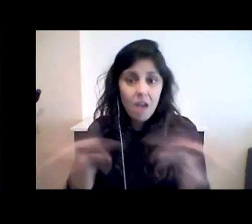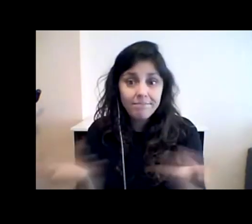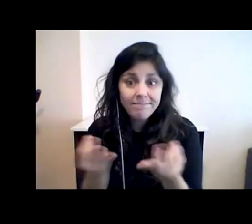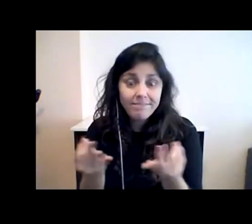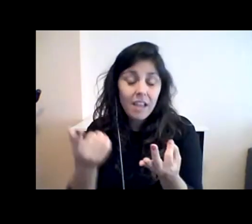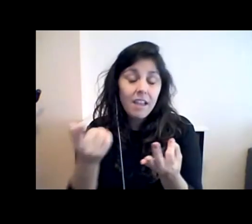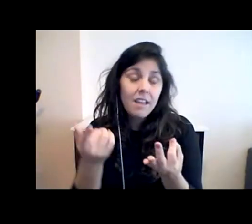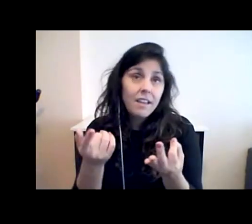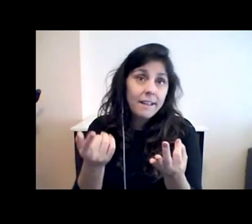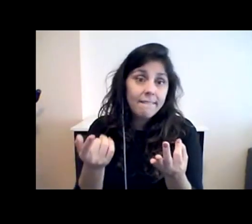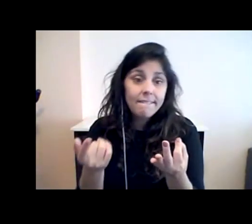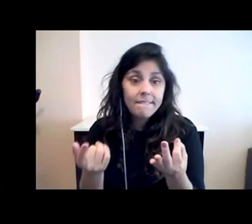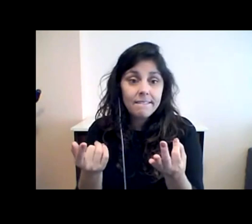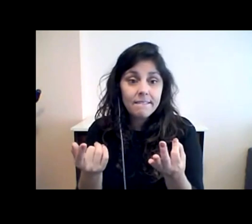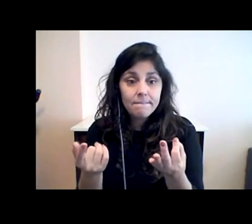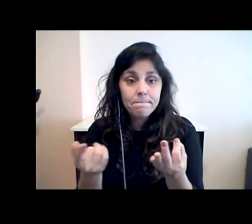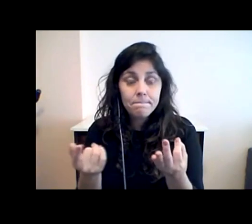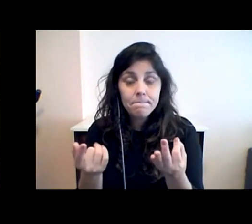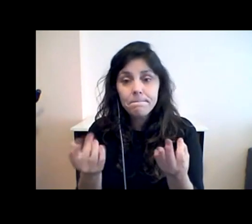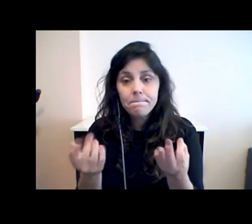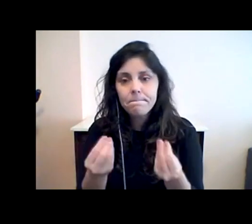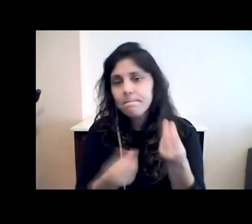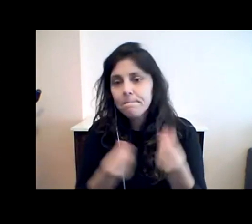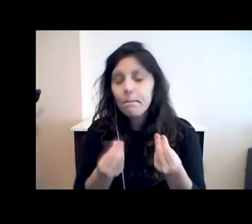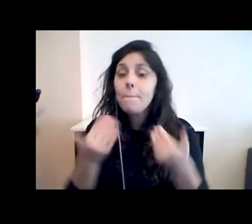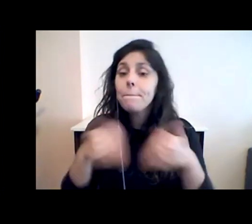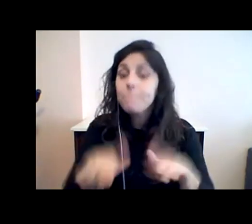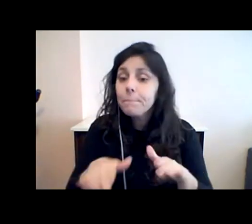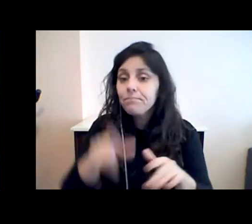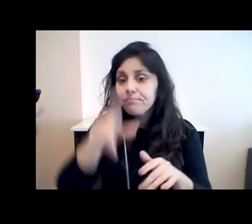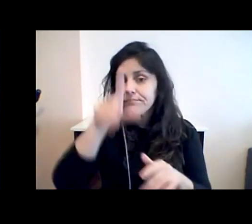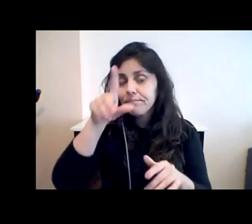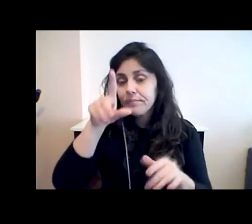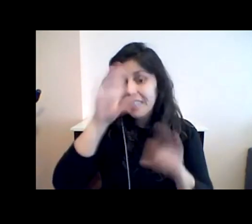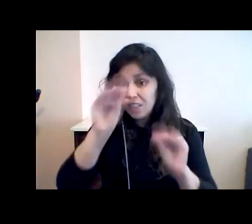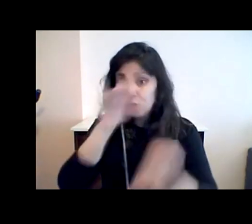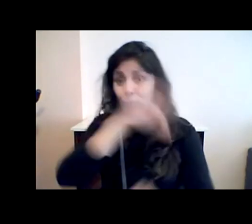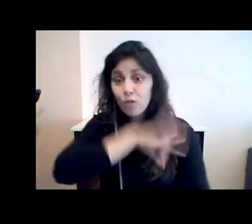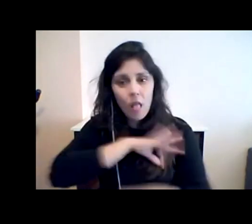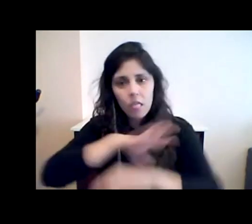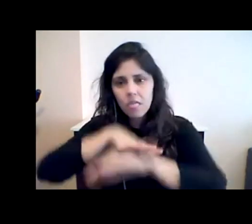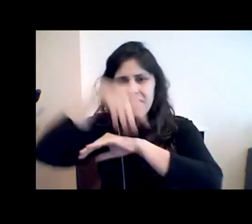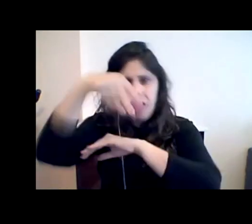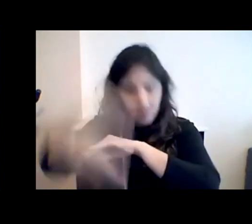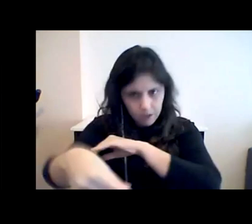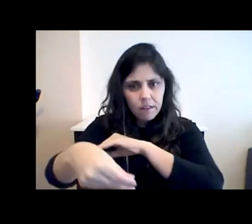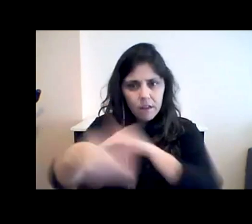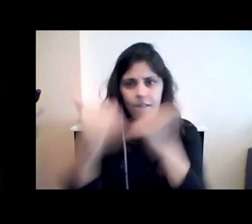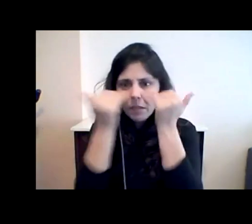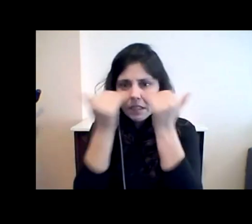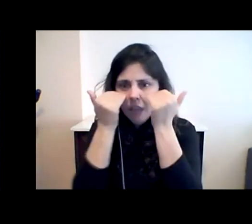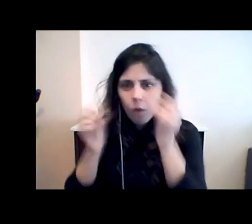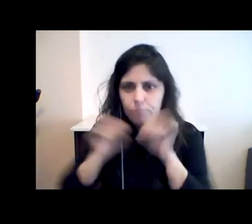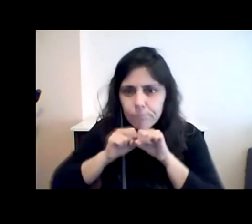situação pandémica que vivíamos. Mas as indicações do ensino profissional saíram muito tarde. As próprias escolas não sabiam